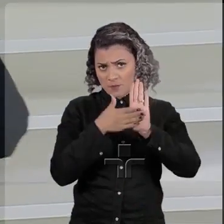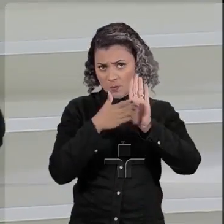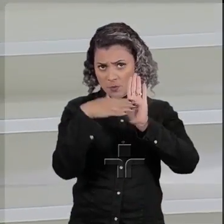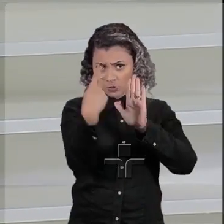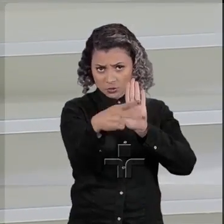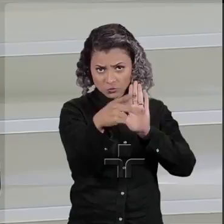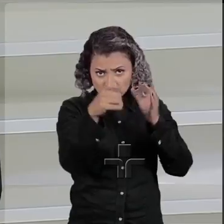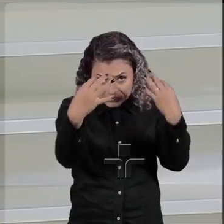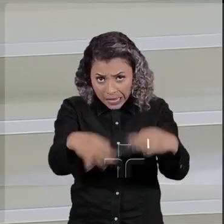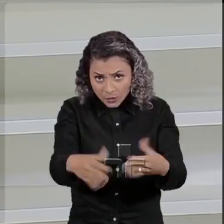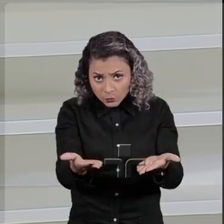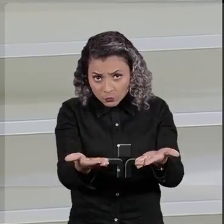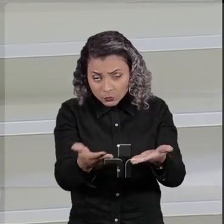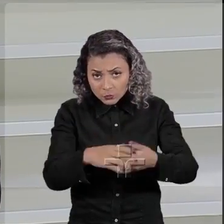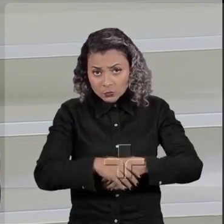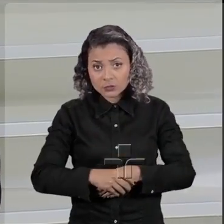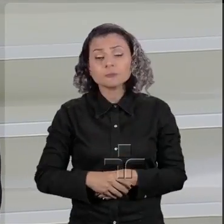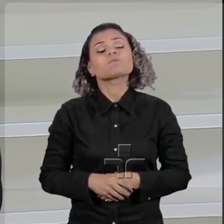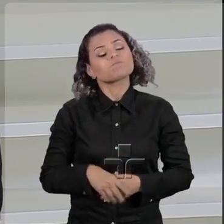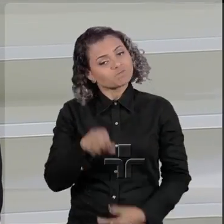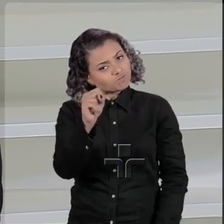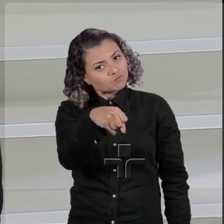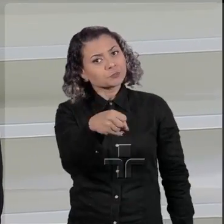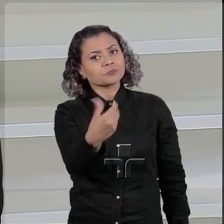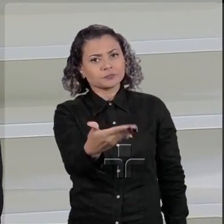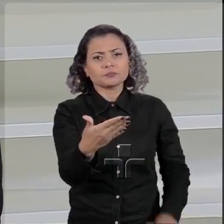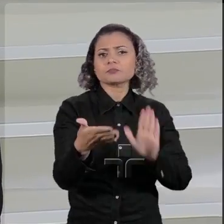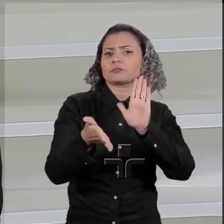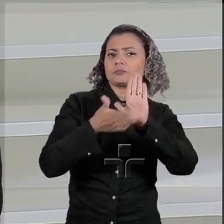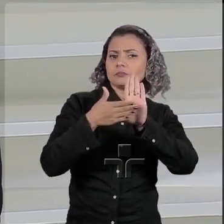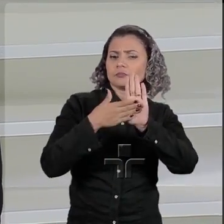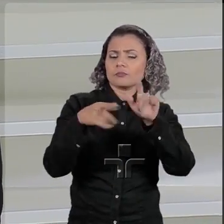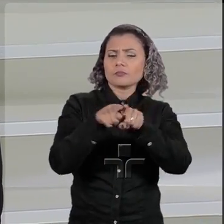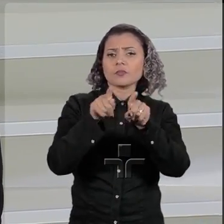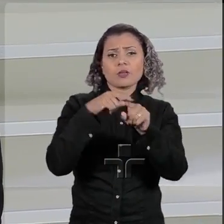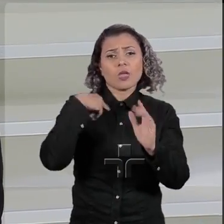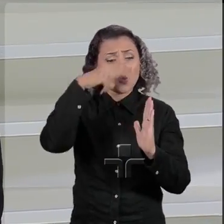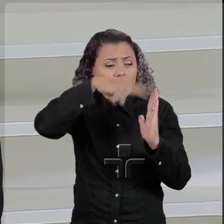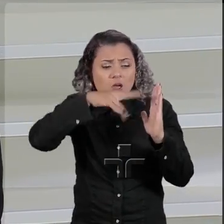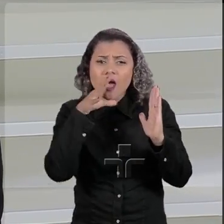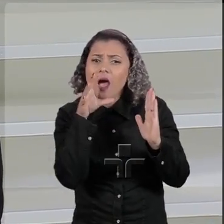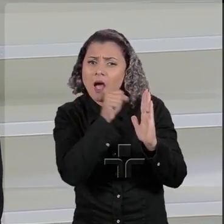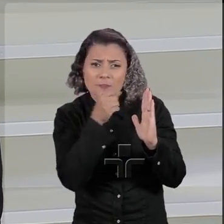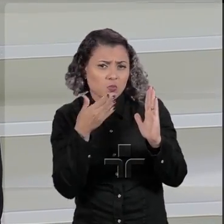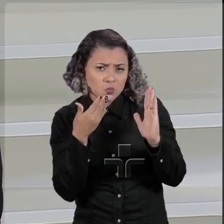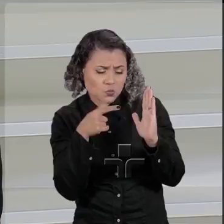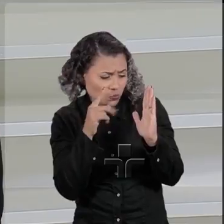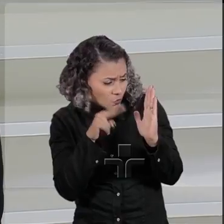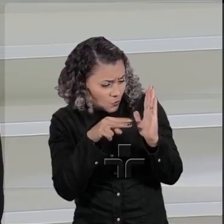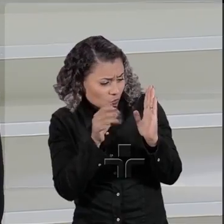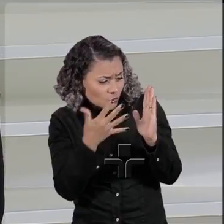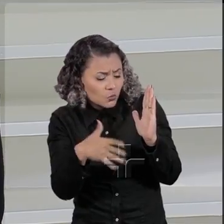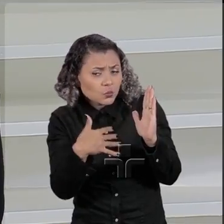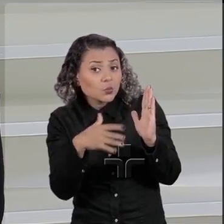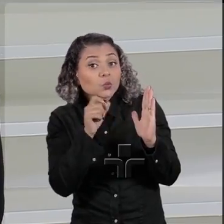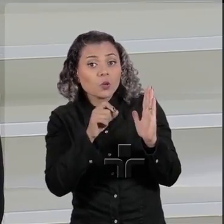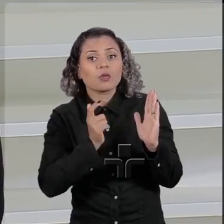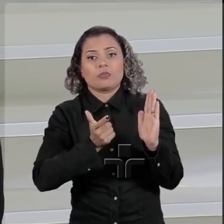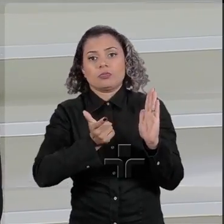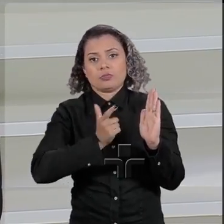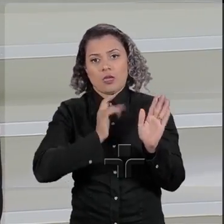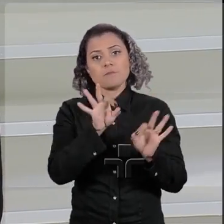é contemplado. Sim, também nessa proposta apresentada, eu li muito rapidamente, está lá, tem